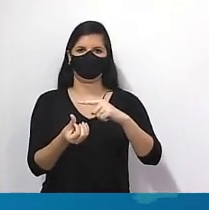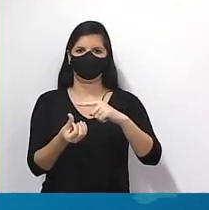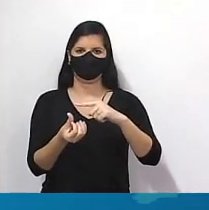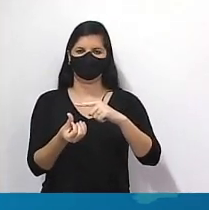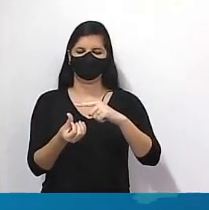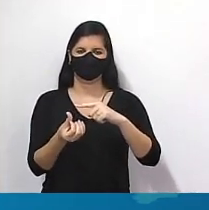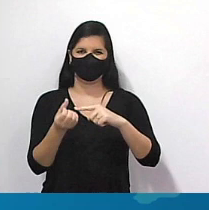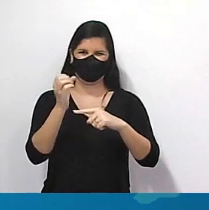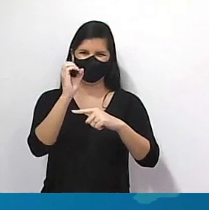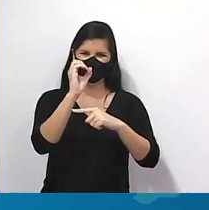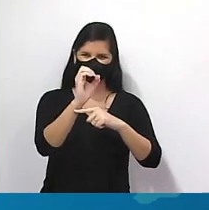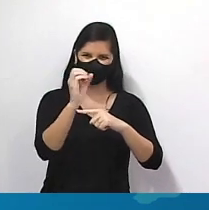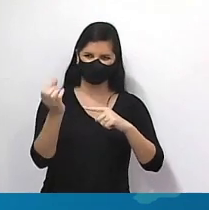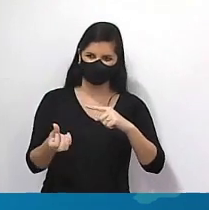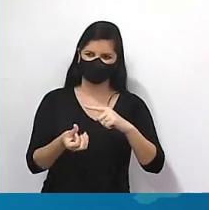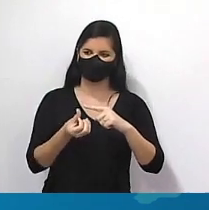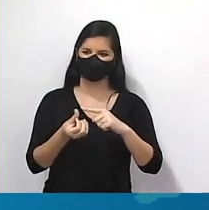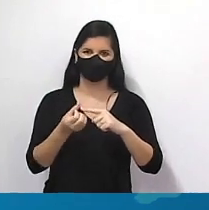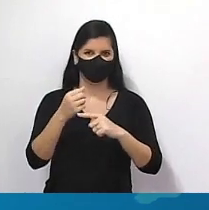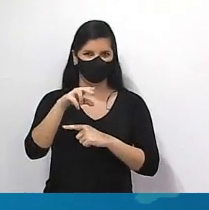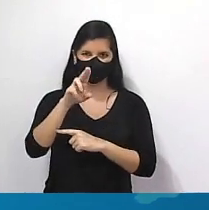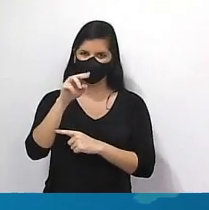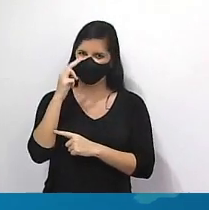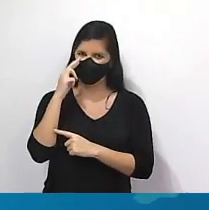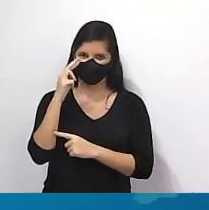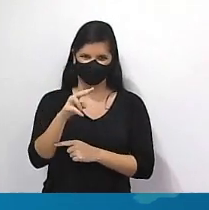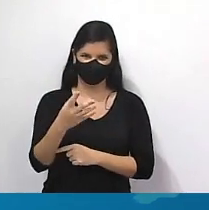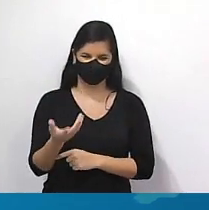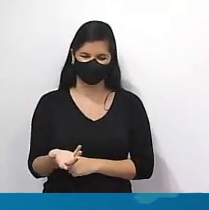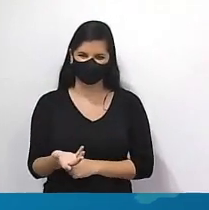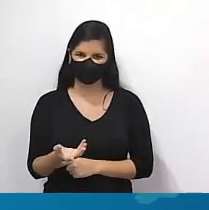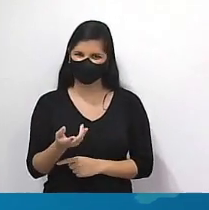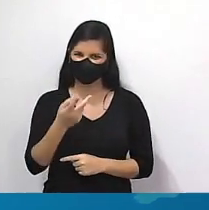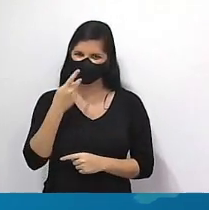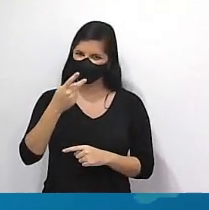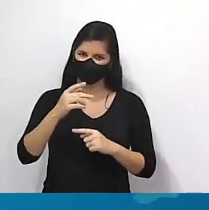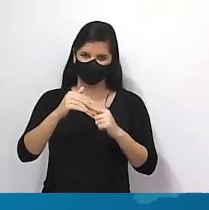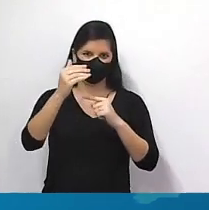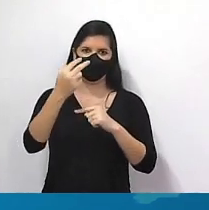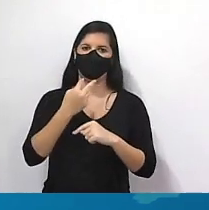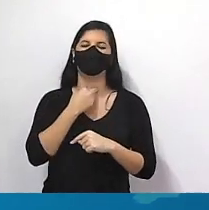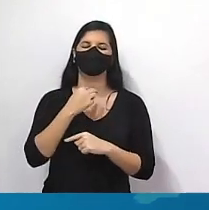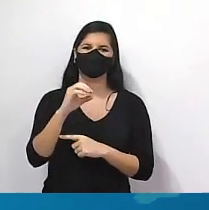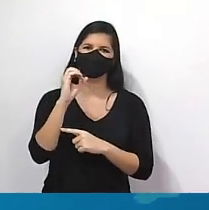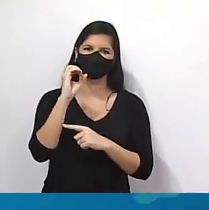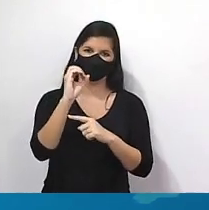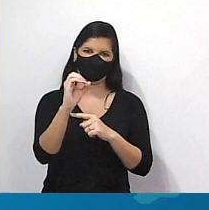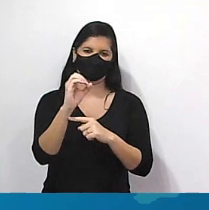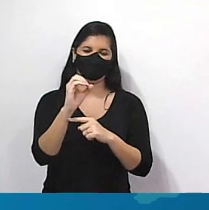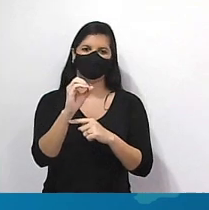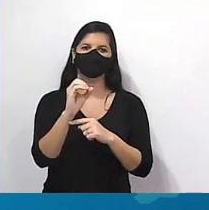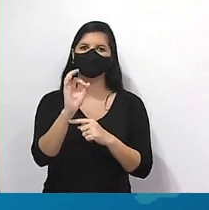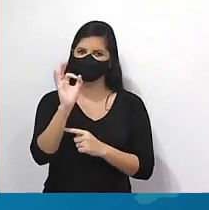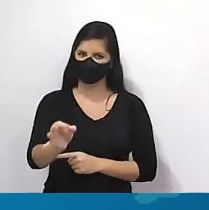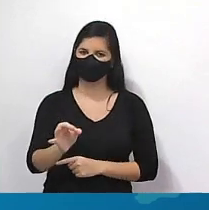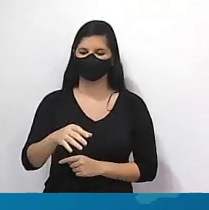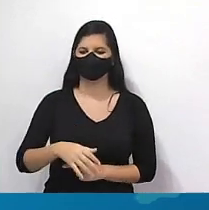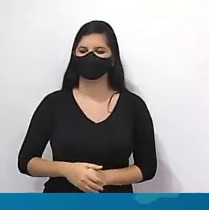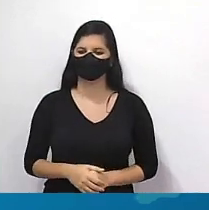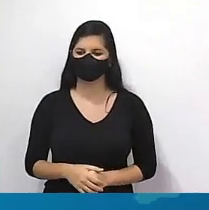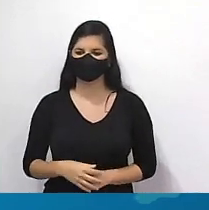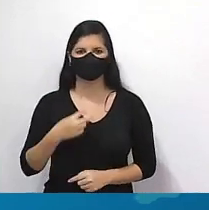professor, 0 sobre 6, nunca vi isso. O senhor não disse que o denominador não pode ser igual a 0? Exatamente,